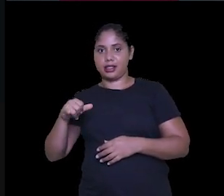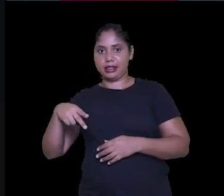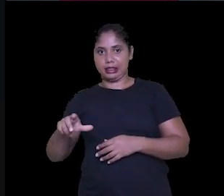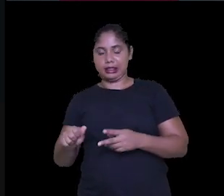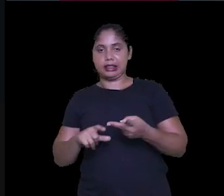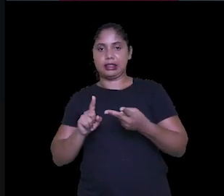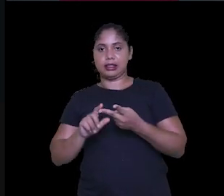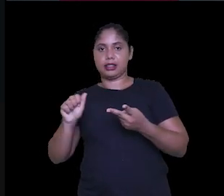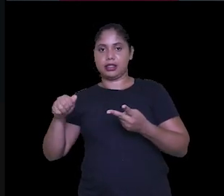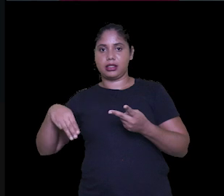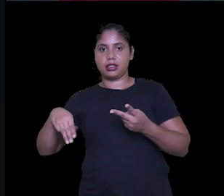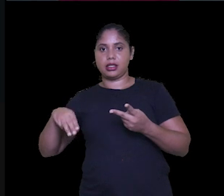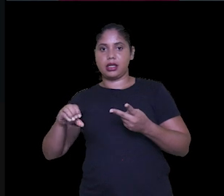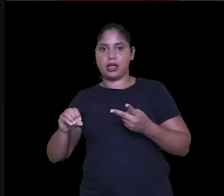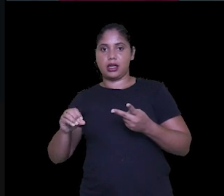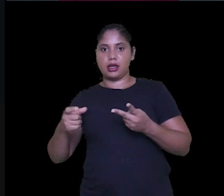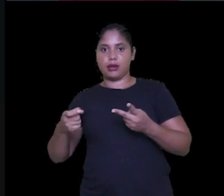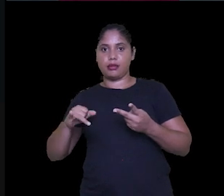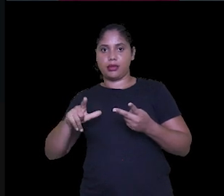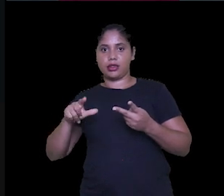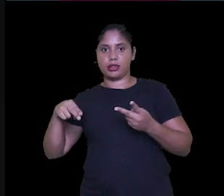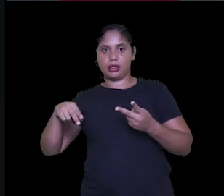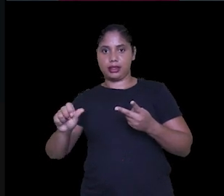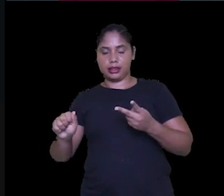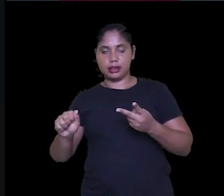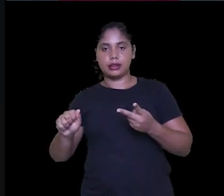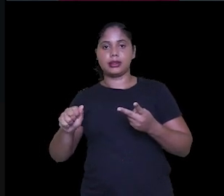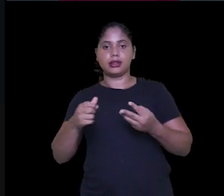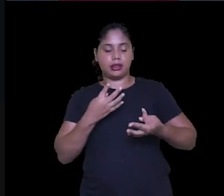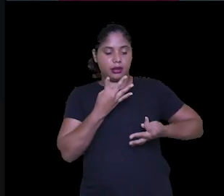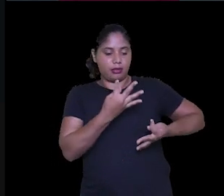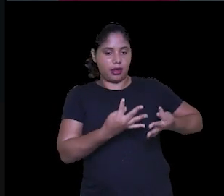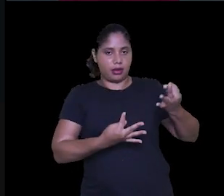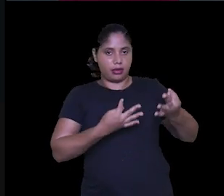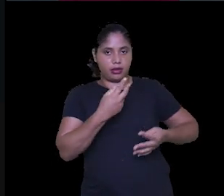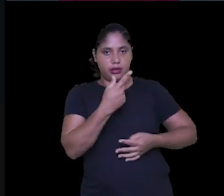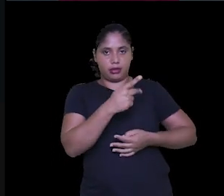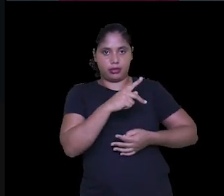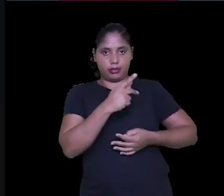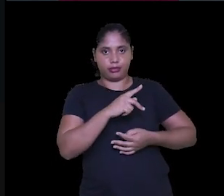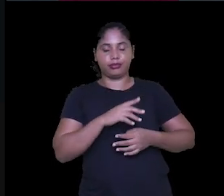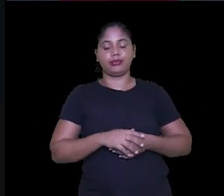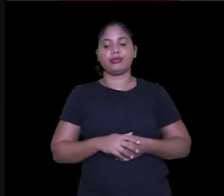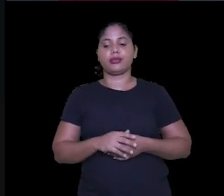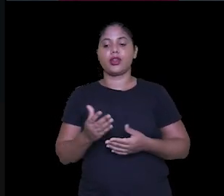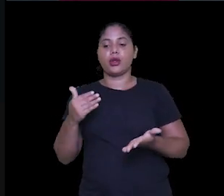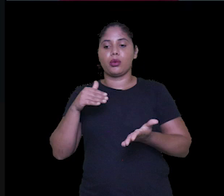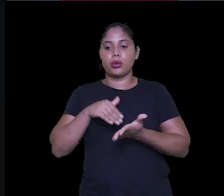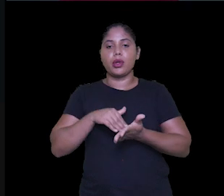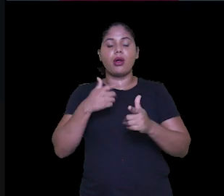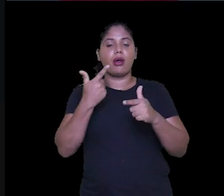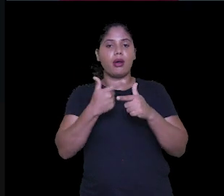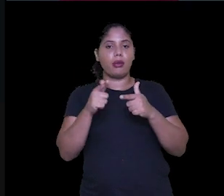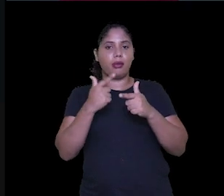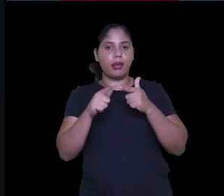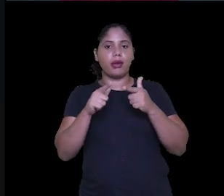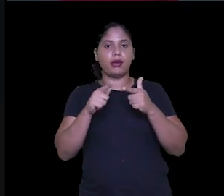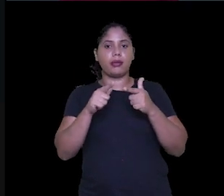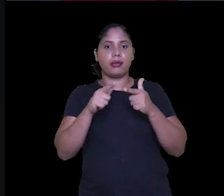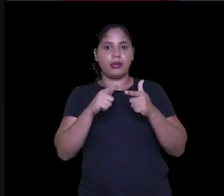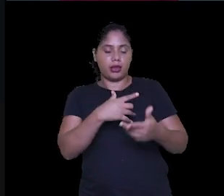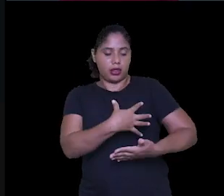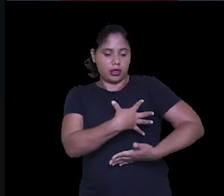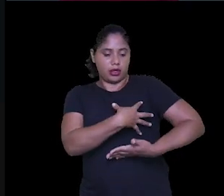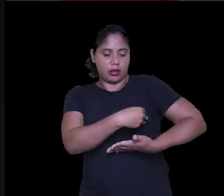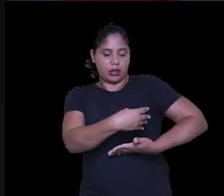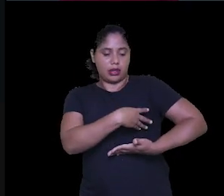pega correta do bebê. Isso pode levar à redução da produção de leite, uma vez que a sucção no peito é essencial para